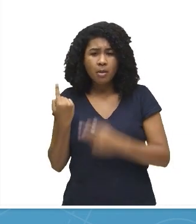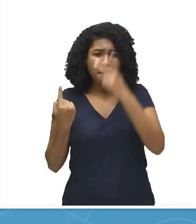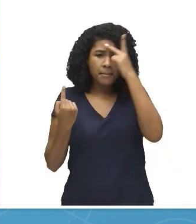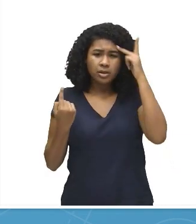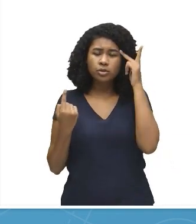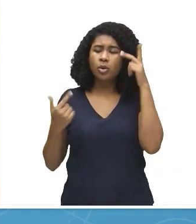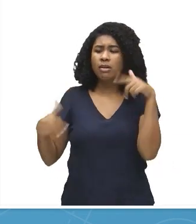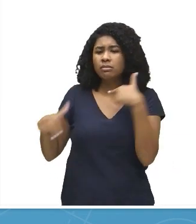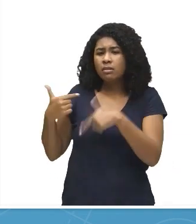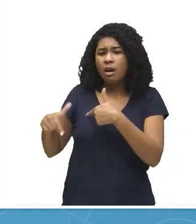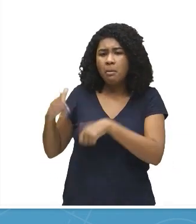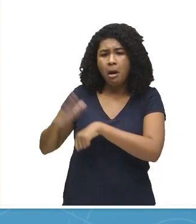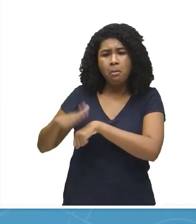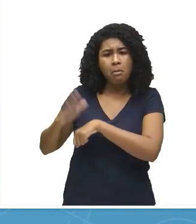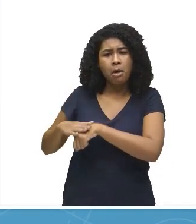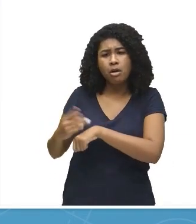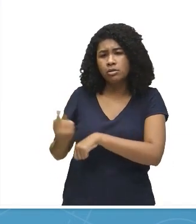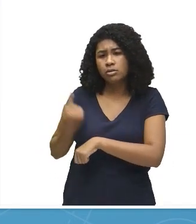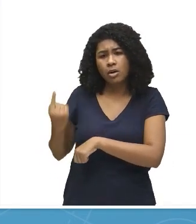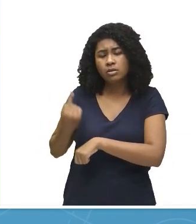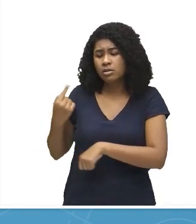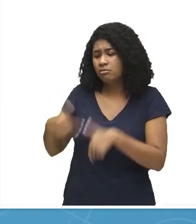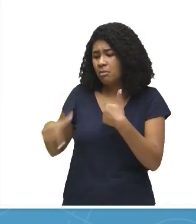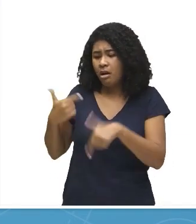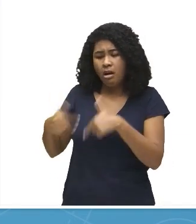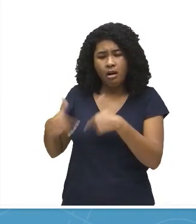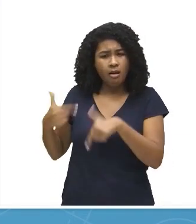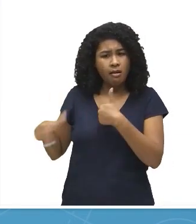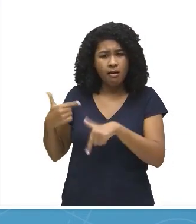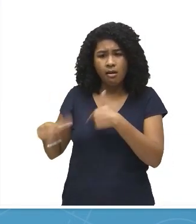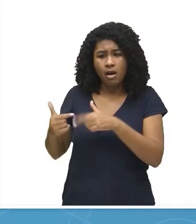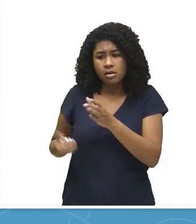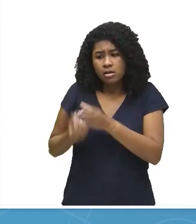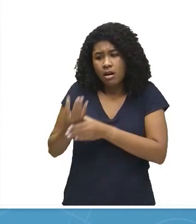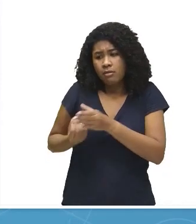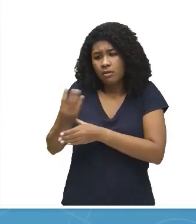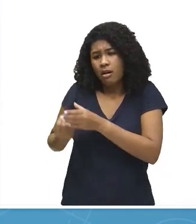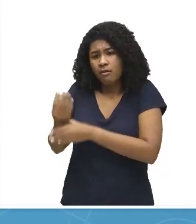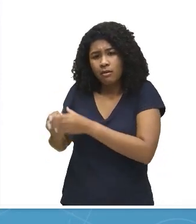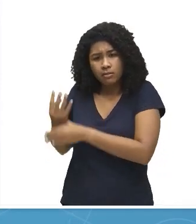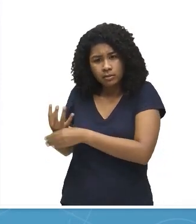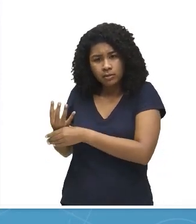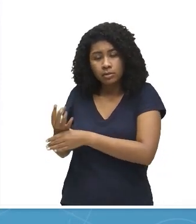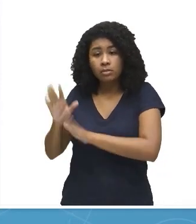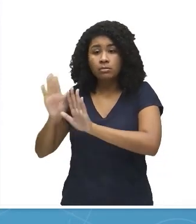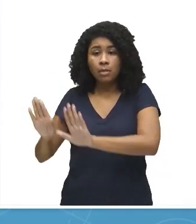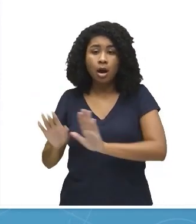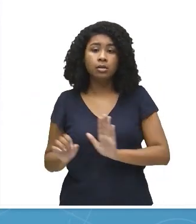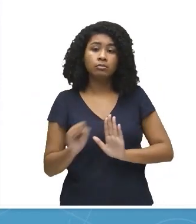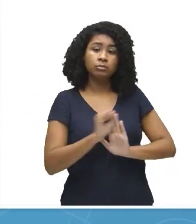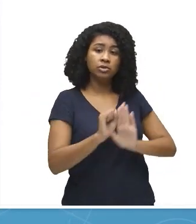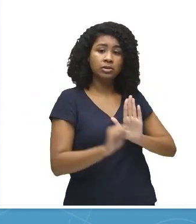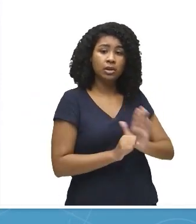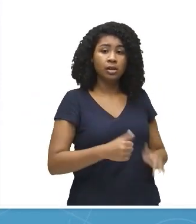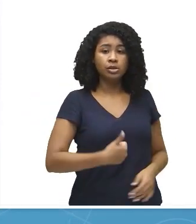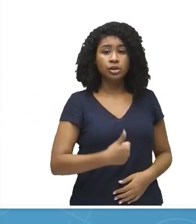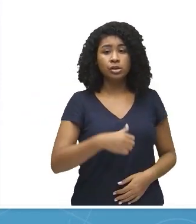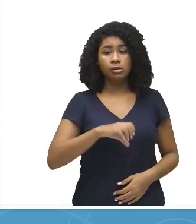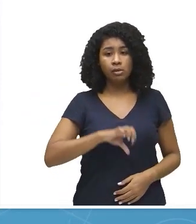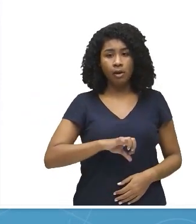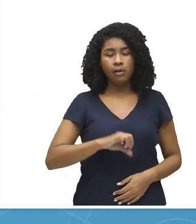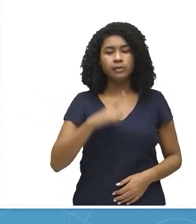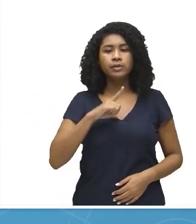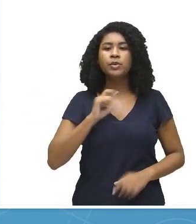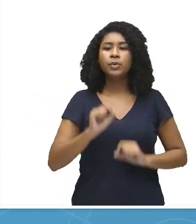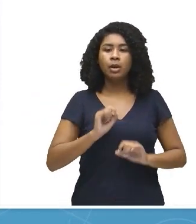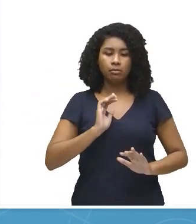ele produzia sem muitas tecnologias, né? Já no século XIX a gente já tem aí esse avanço,